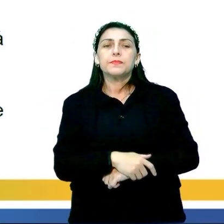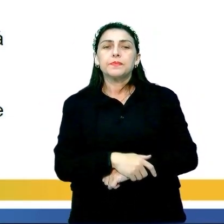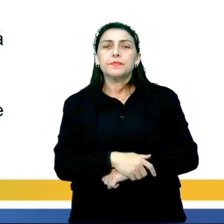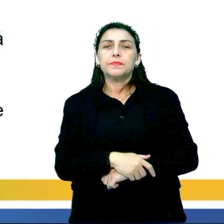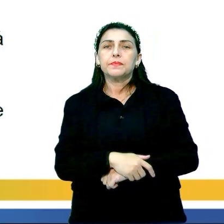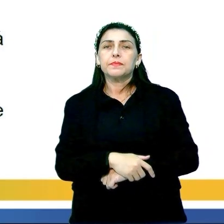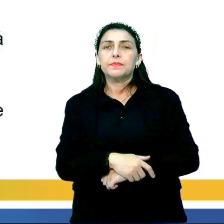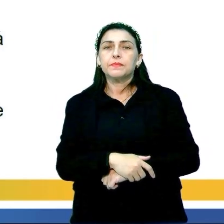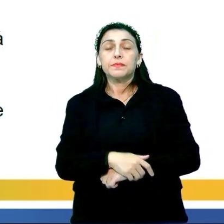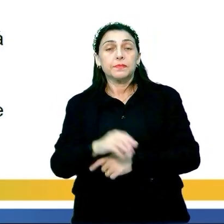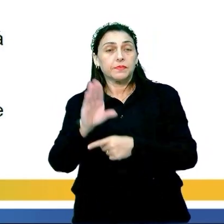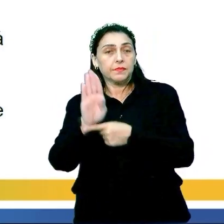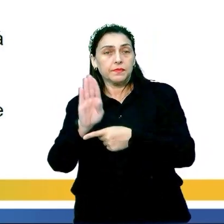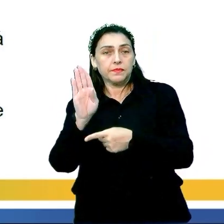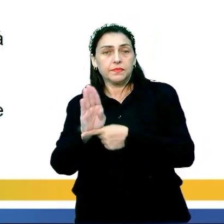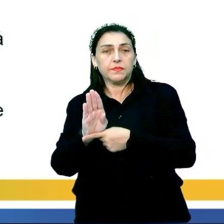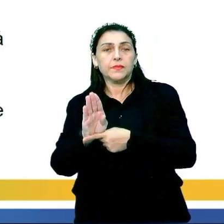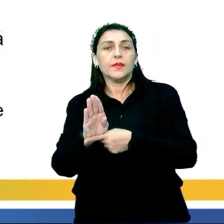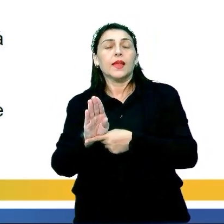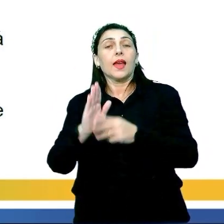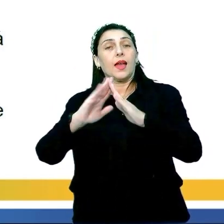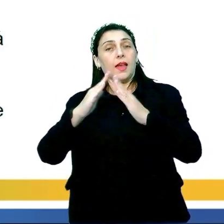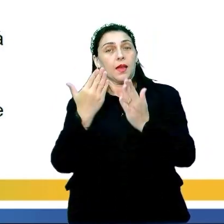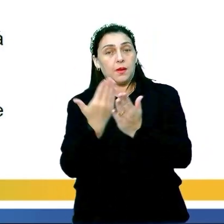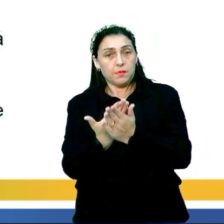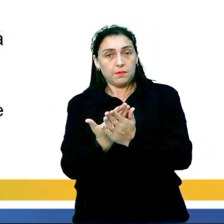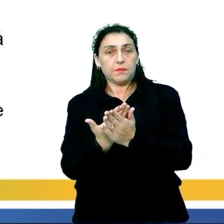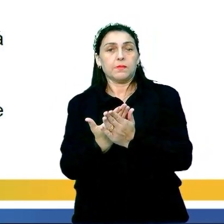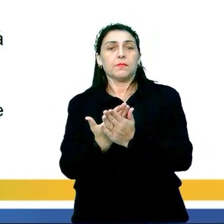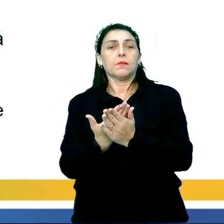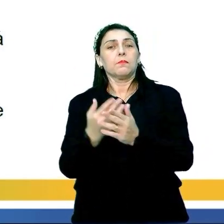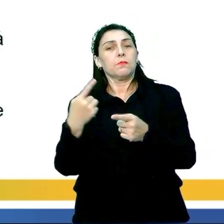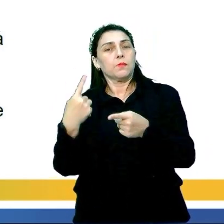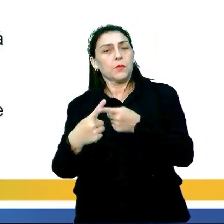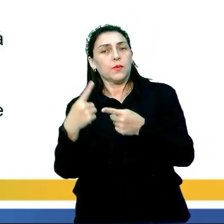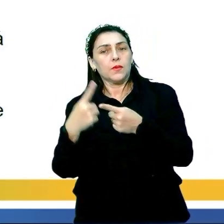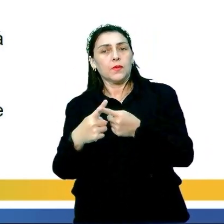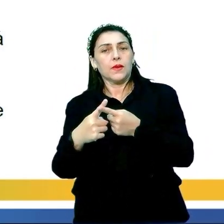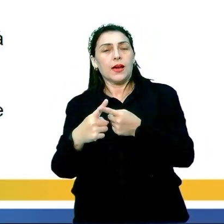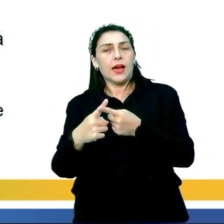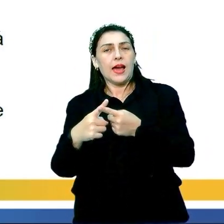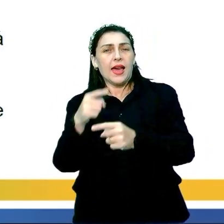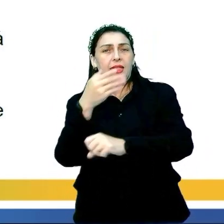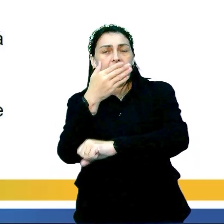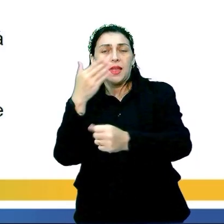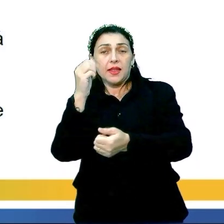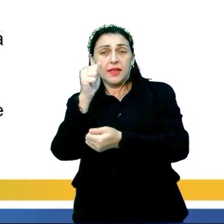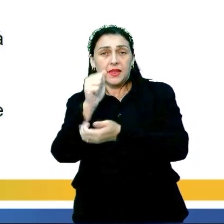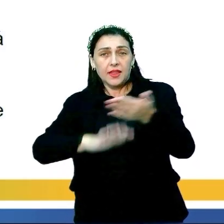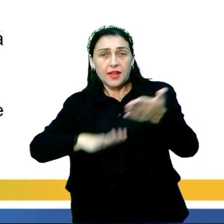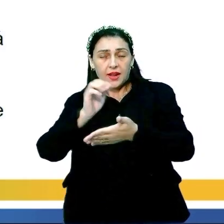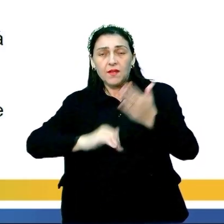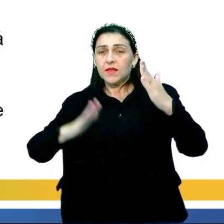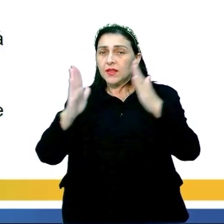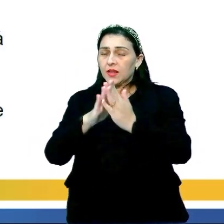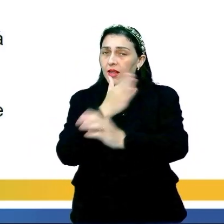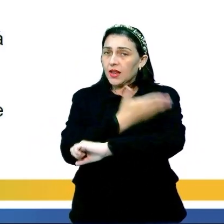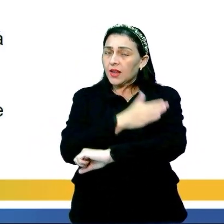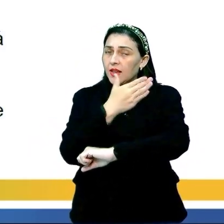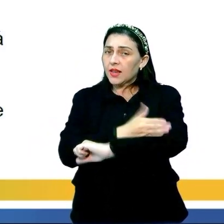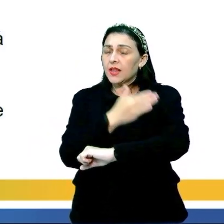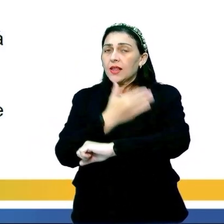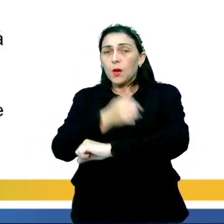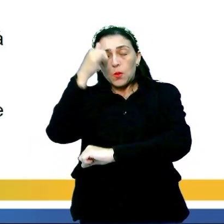Na letra B, ao público escolar, pois a expressão Lição de casa estabelece o combate